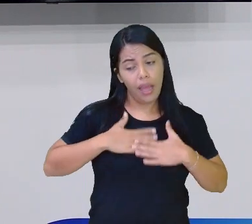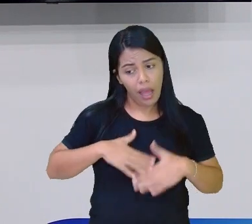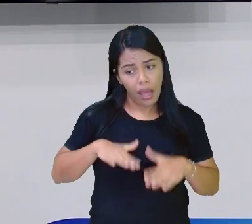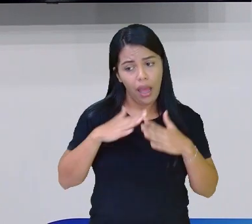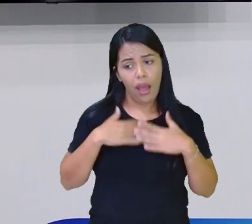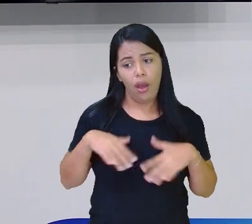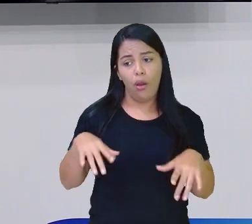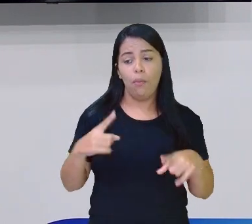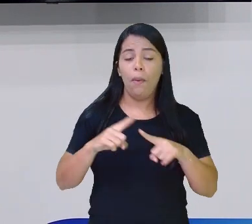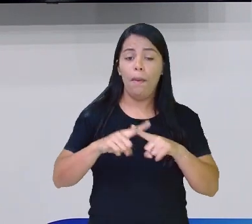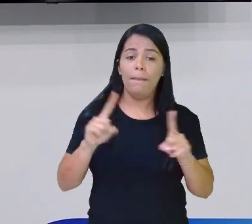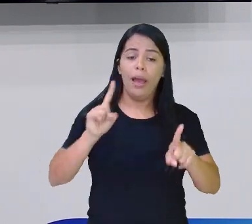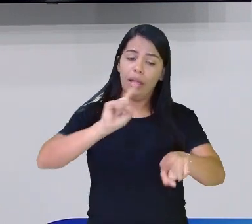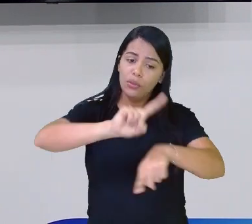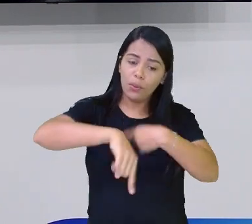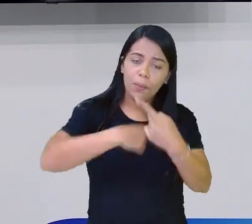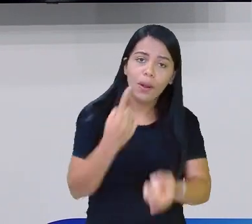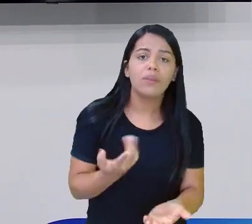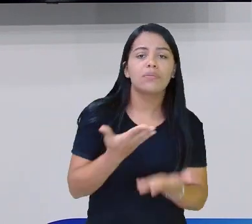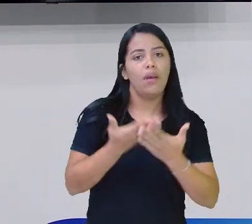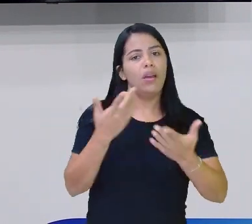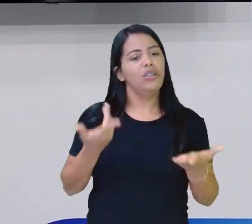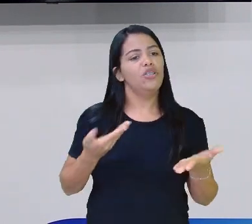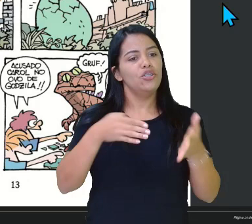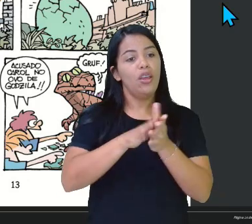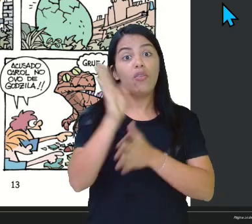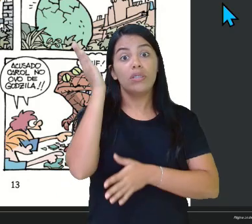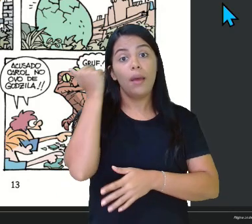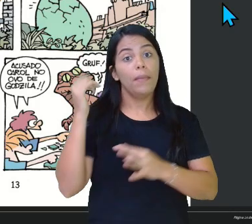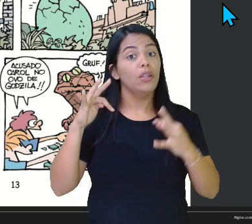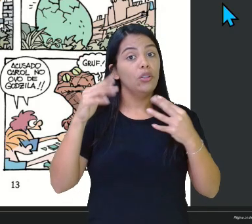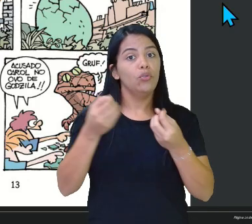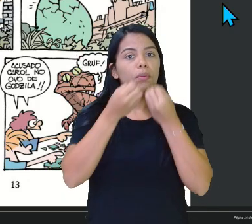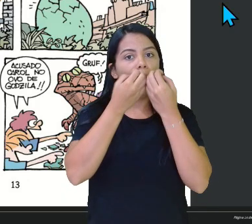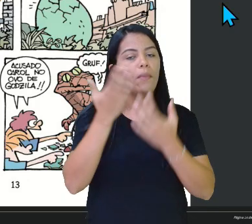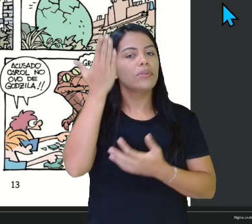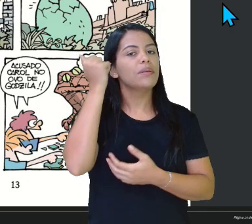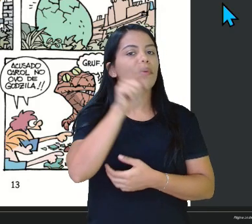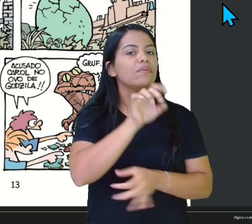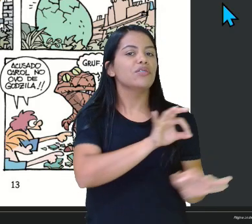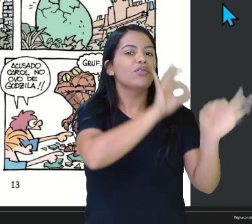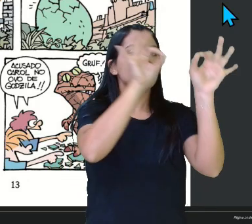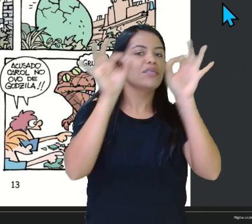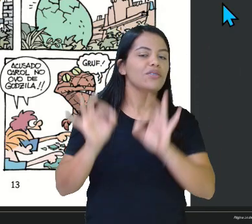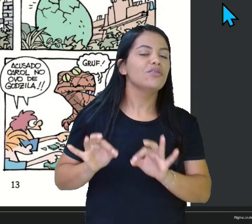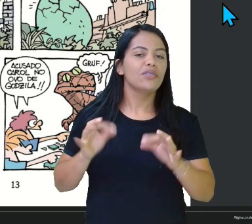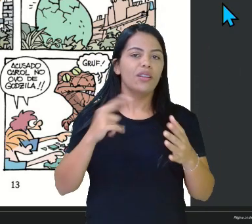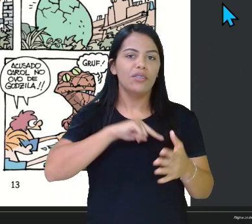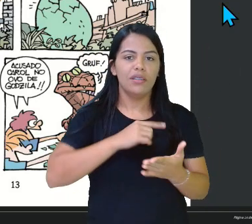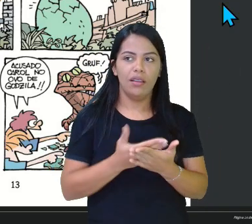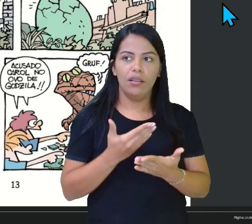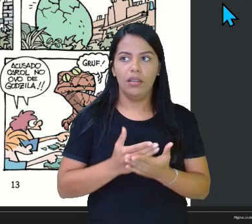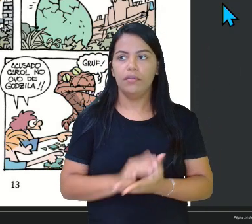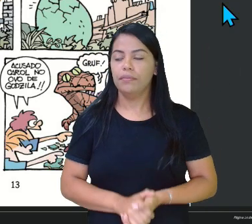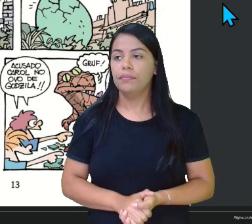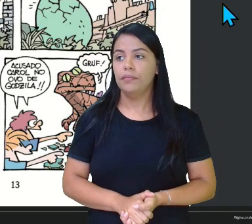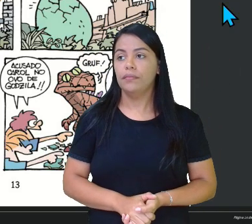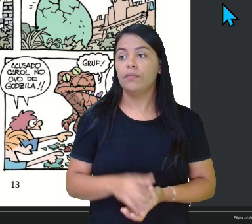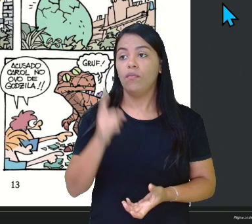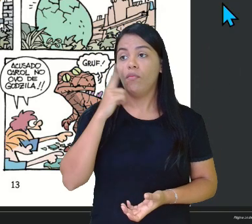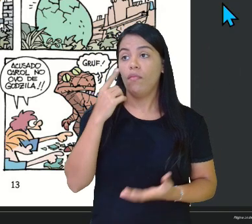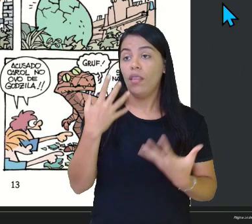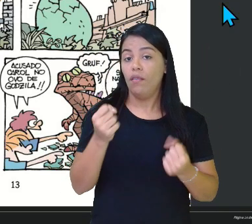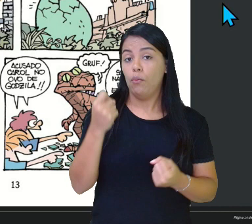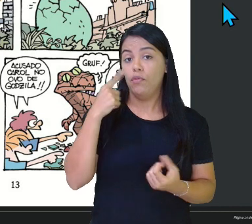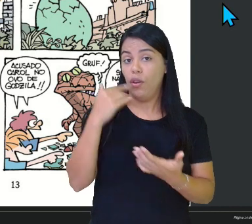eles chegam sabendo tudo. Mas é bom demais saber que vocês estão aí. Vocês estão vendo aí na tela, observe, vamos ouvir as características, daqui a